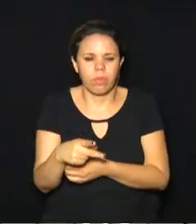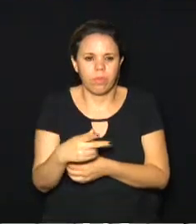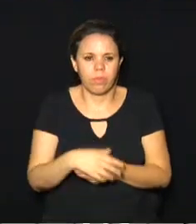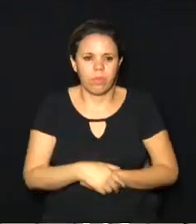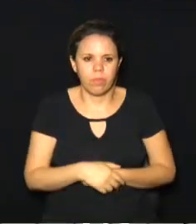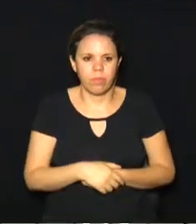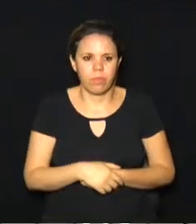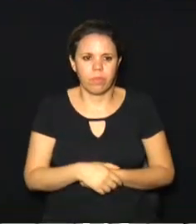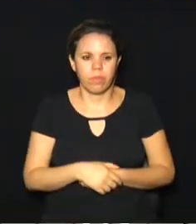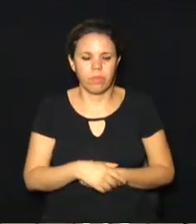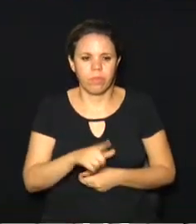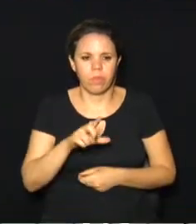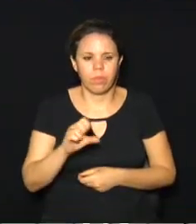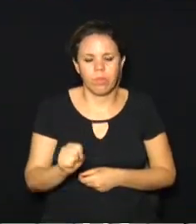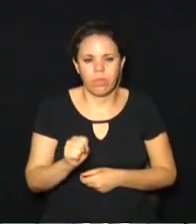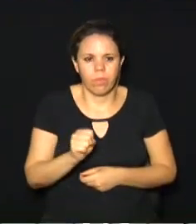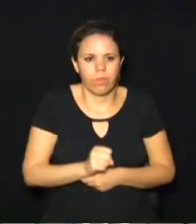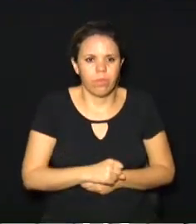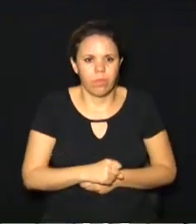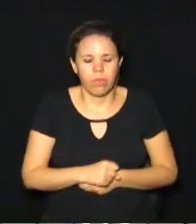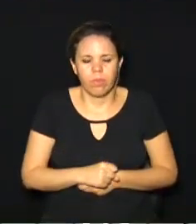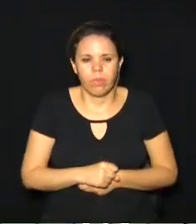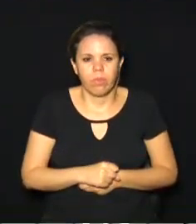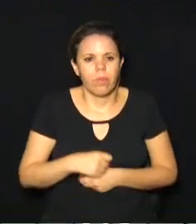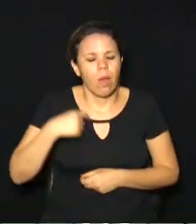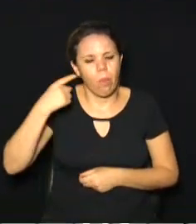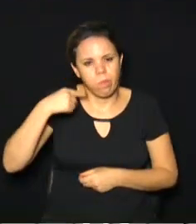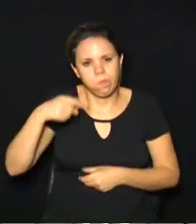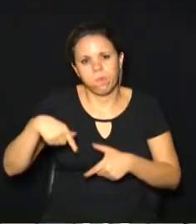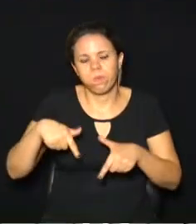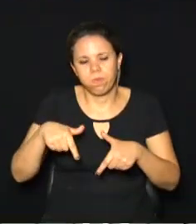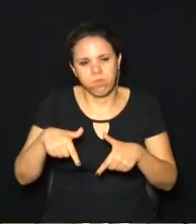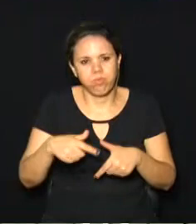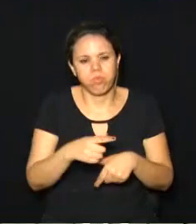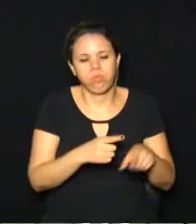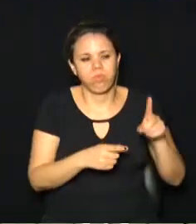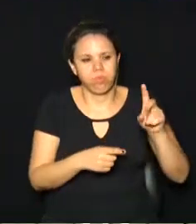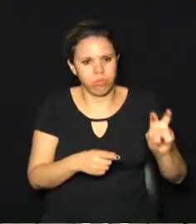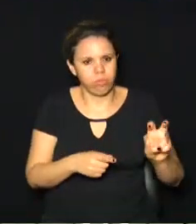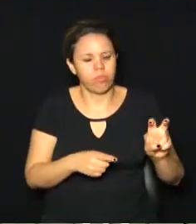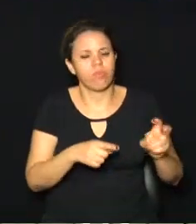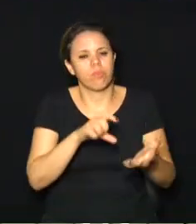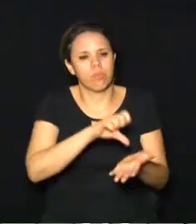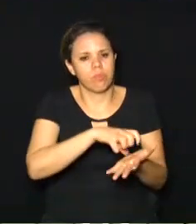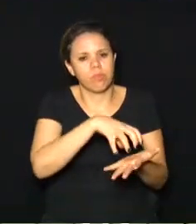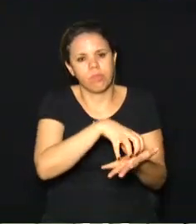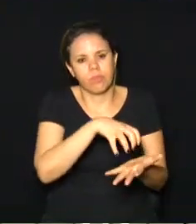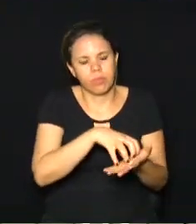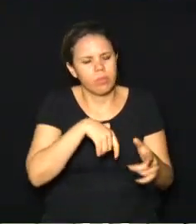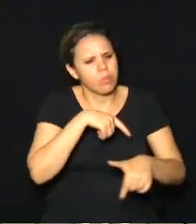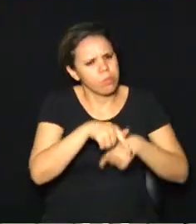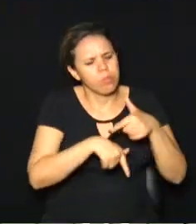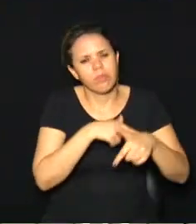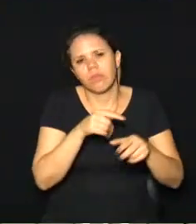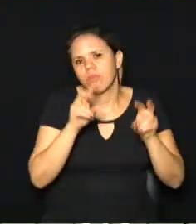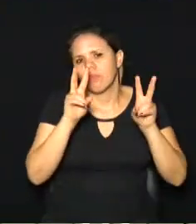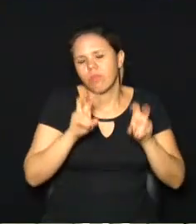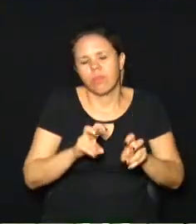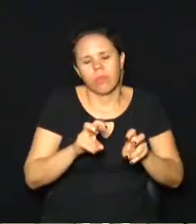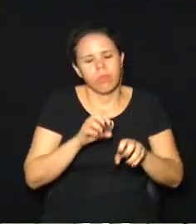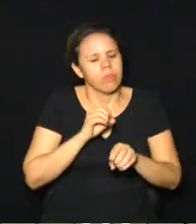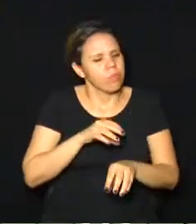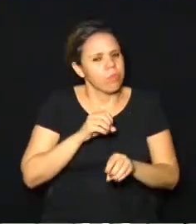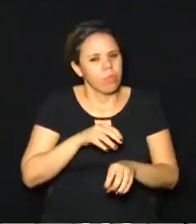Eduardo Luiz Angarten é procurador do trabalho aqui da 15ª Regional, né, e tem atuado nesse tema da